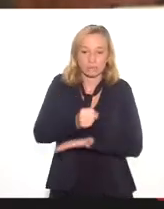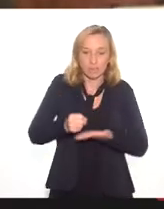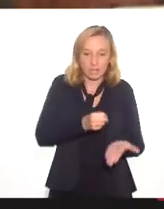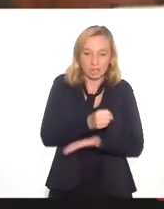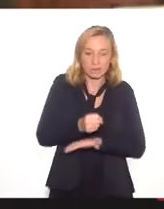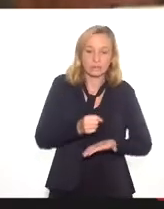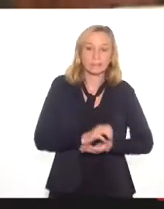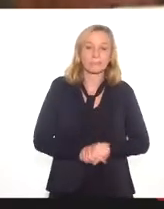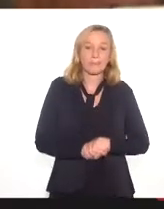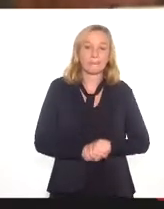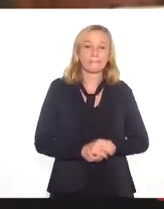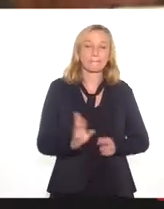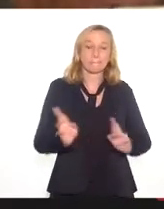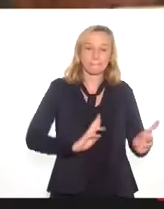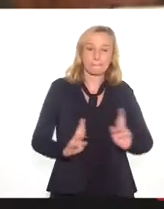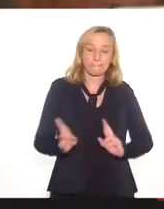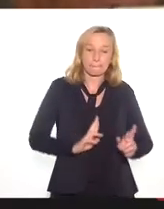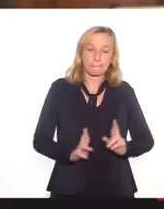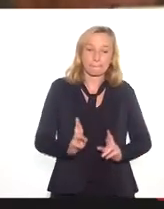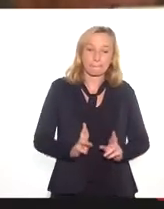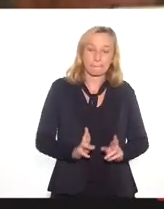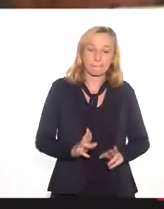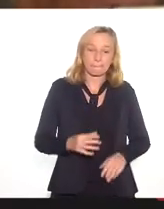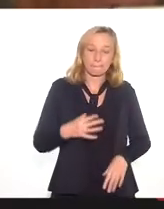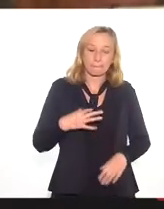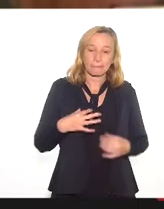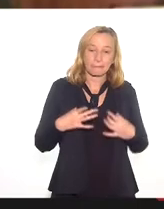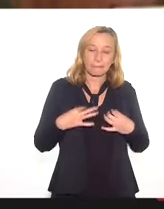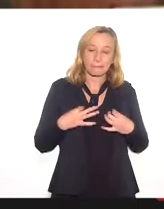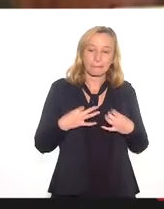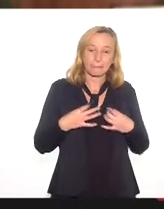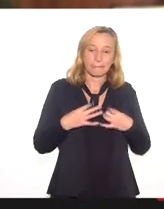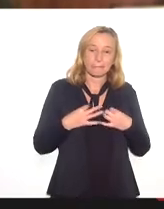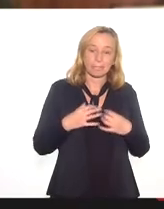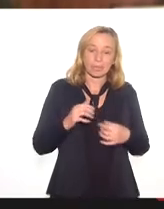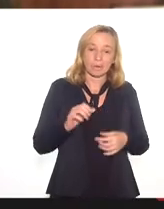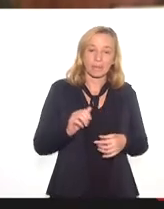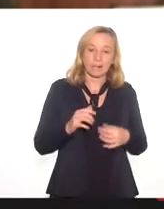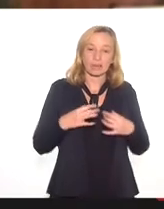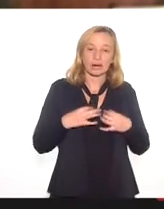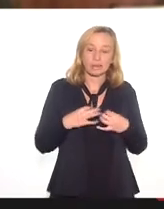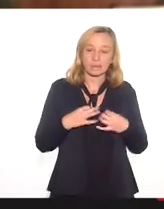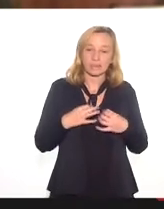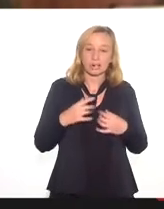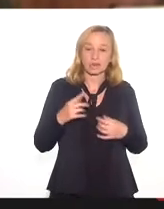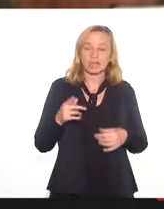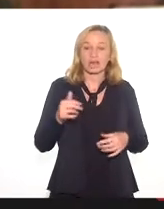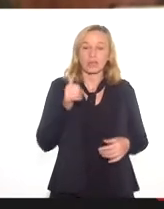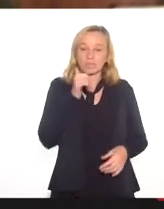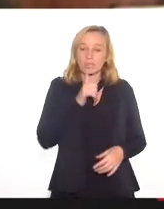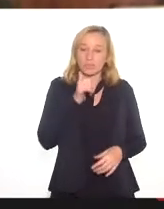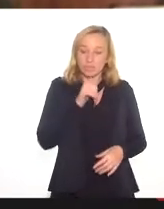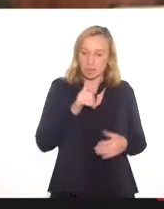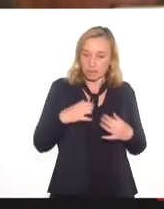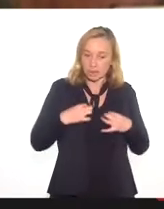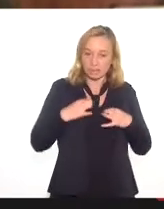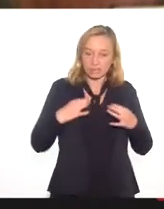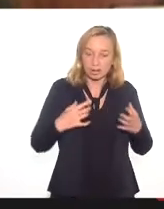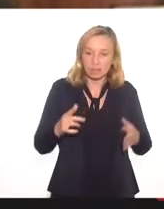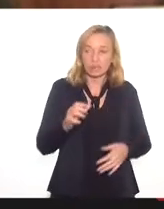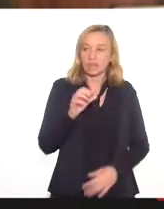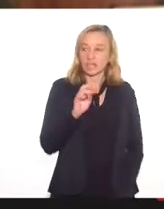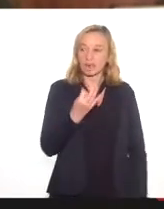tem relação com autonomia feminina. Se você investe maciçamente em creche,